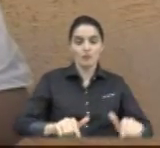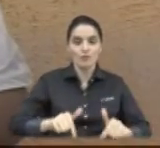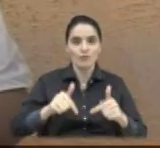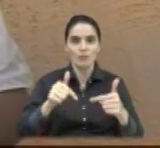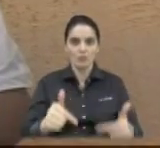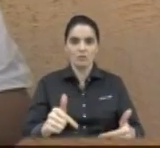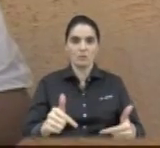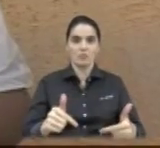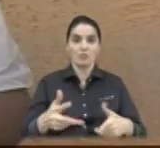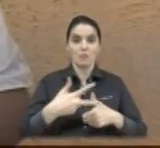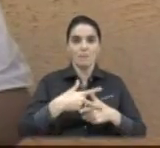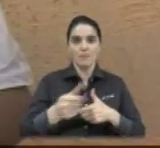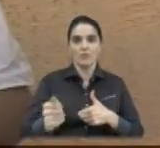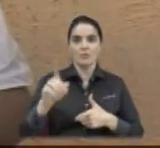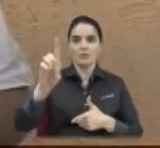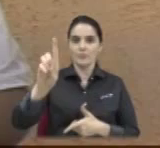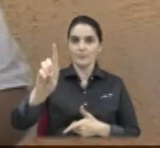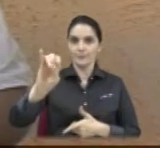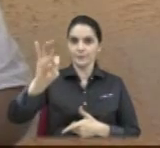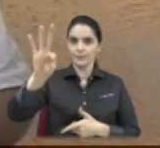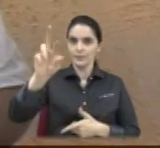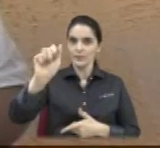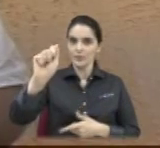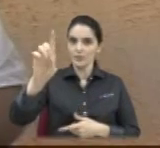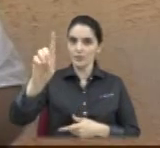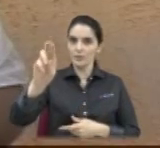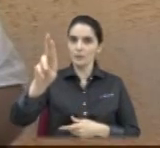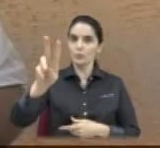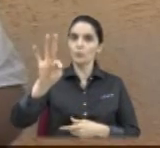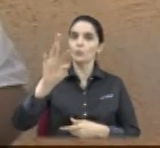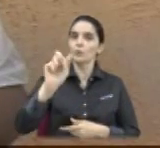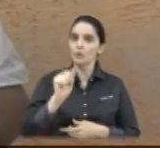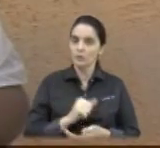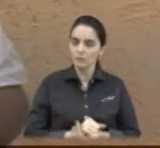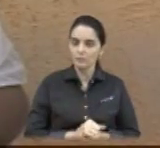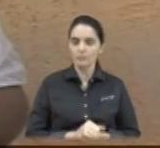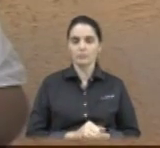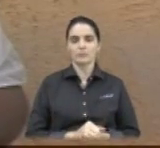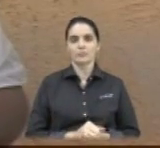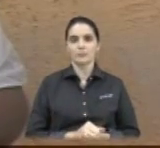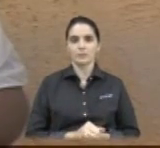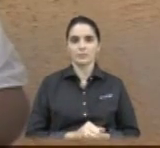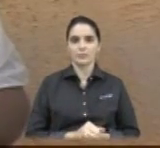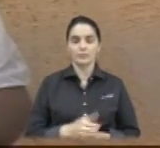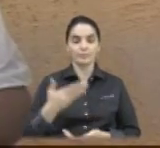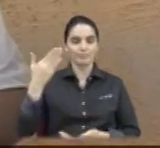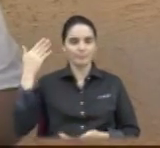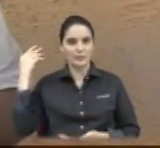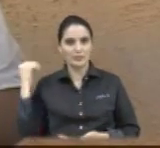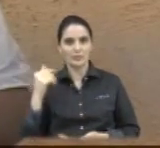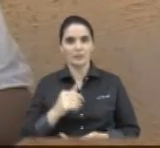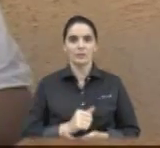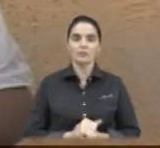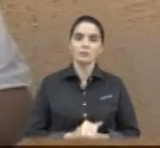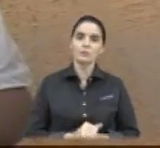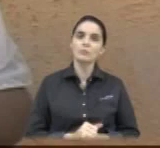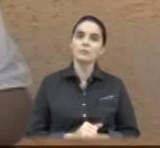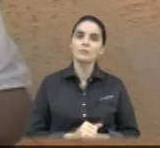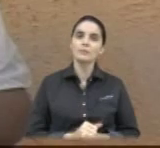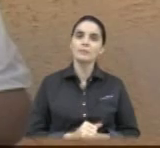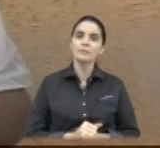civil militar que tirou a voz de cultura a vivacidade de sua juventude por conta de um